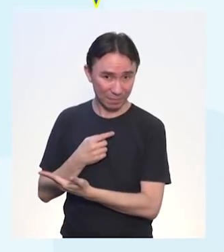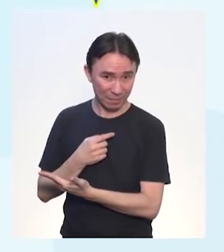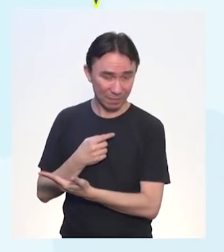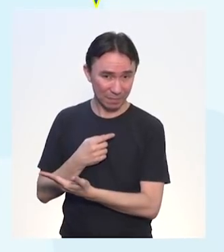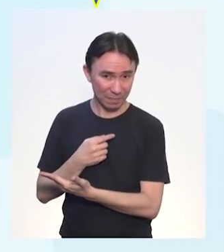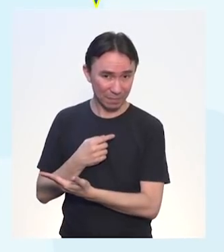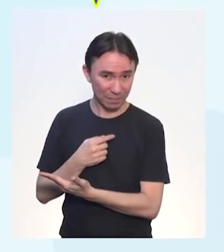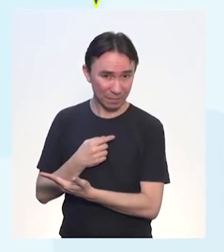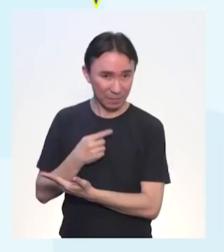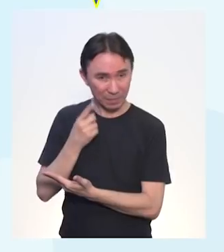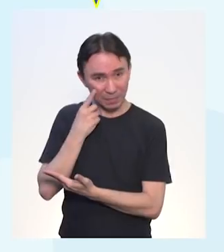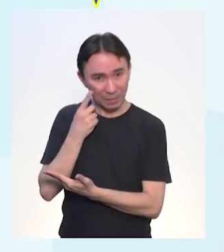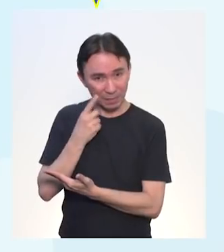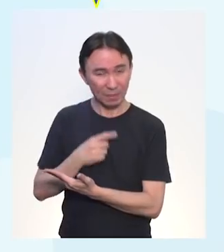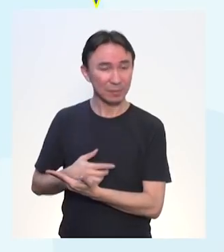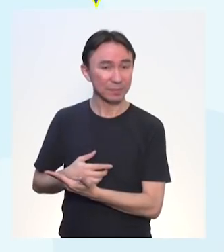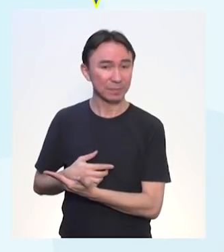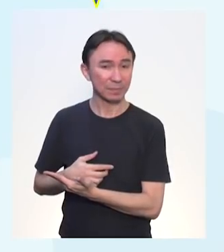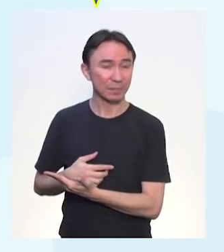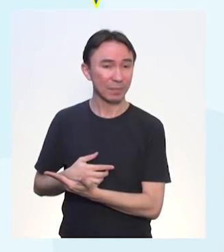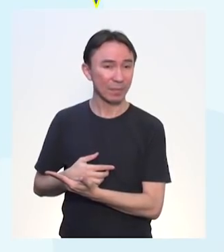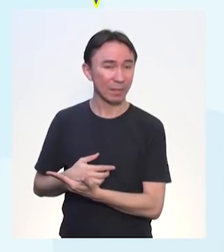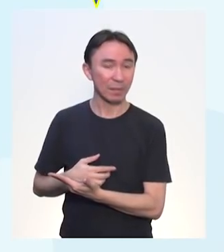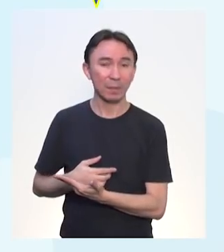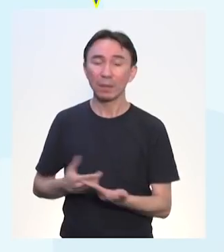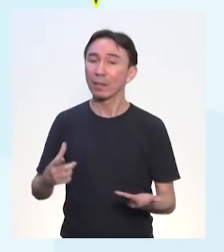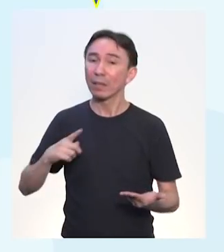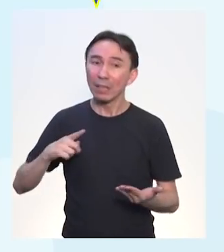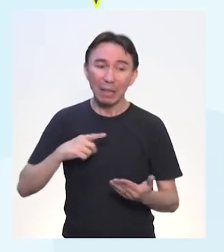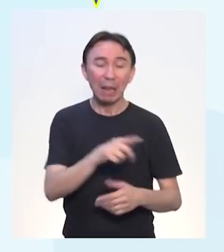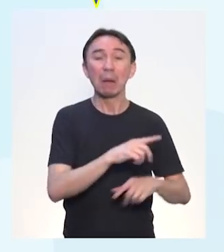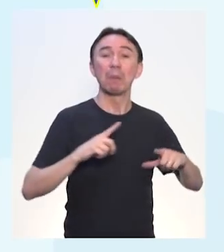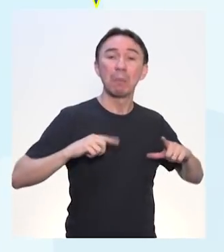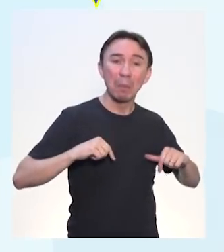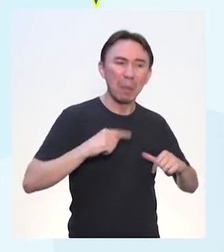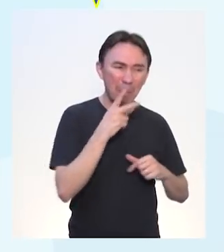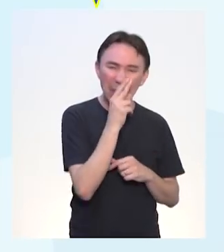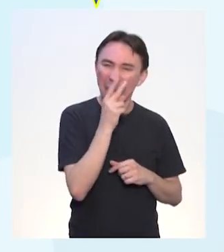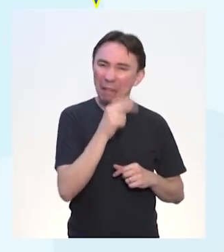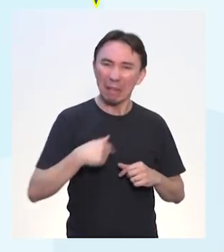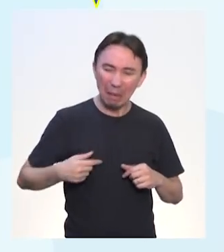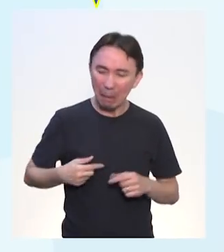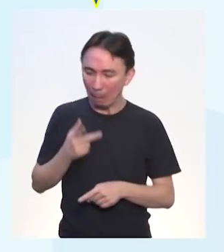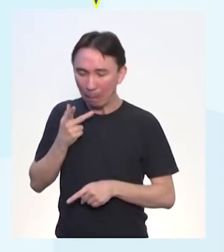social, pela derrota na Primeira Guerra Mundial e pela decadência das artes. Coloca o terceiro.